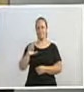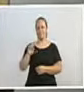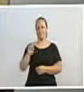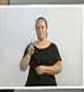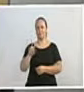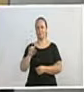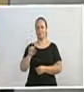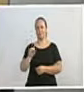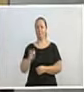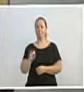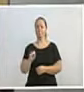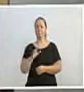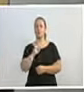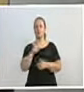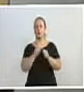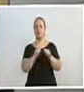Assembleia Legislativa,